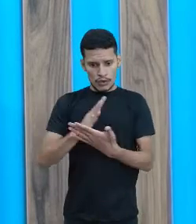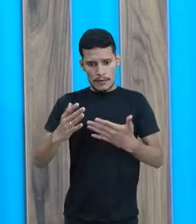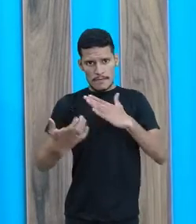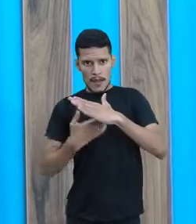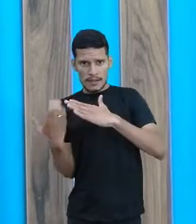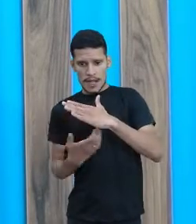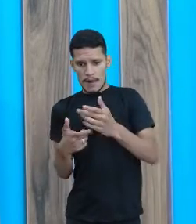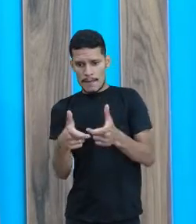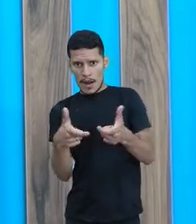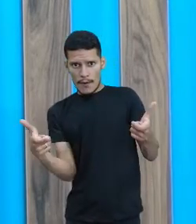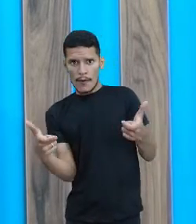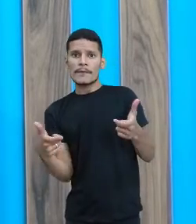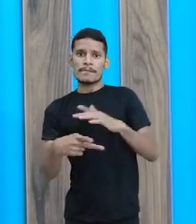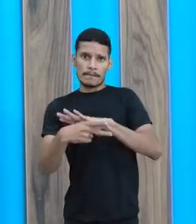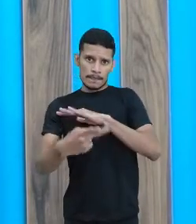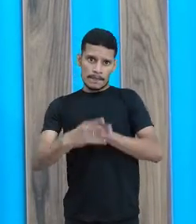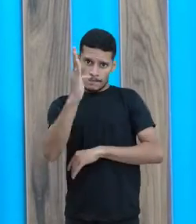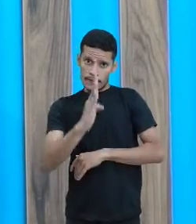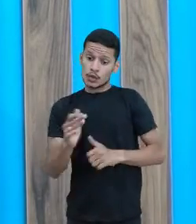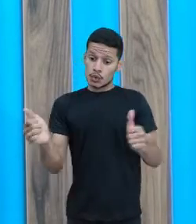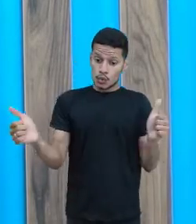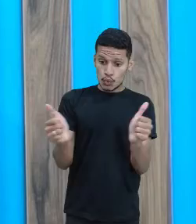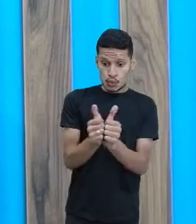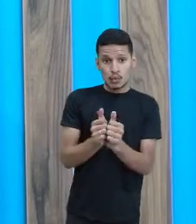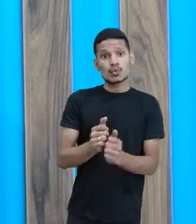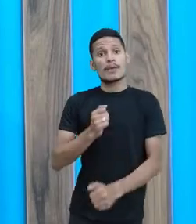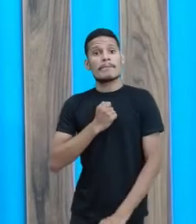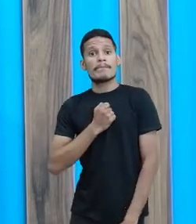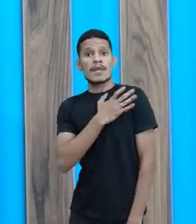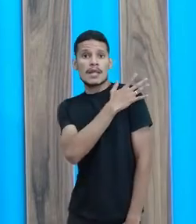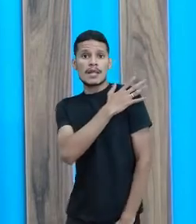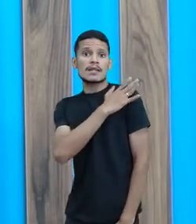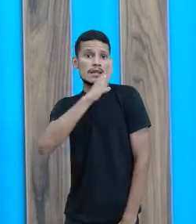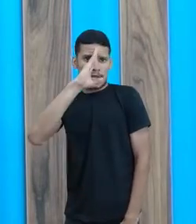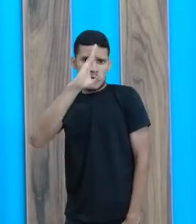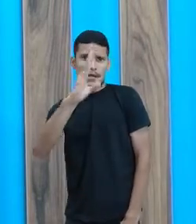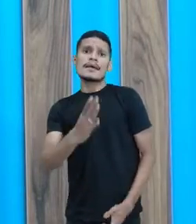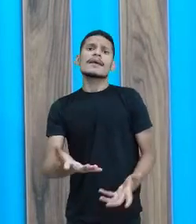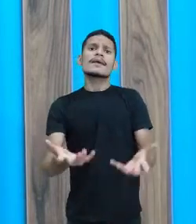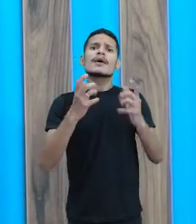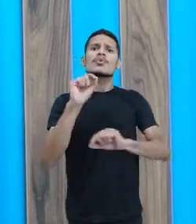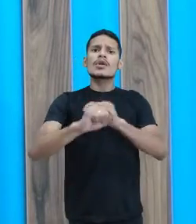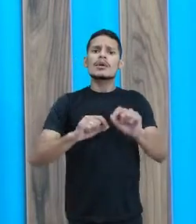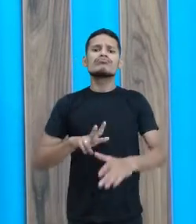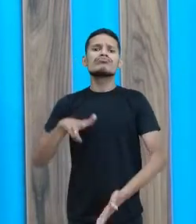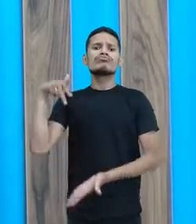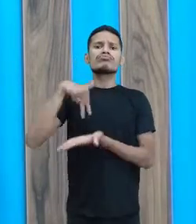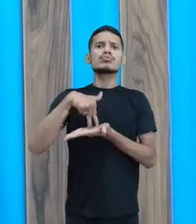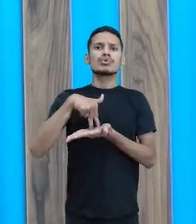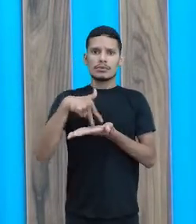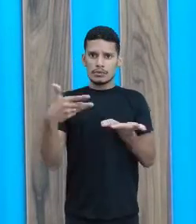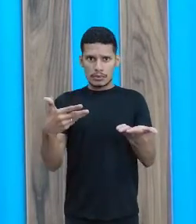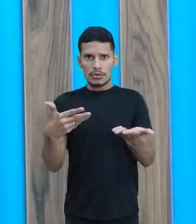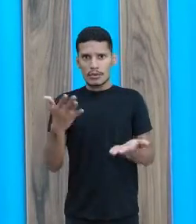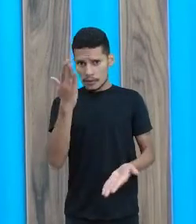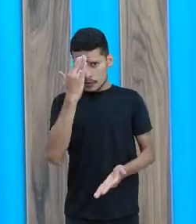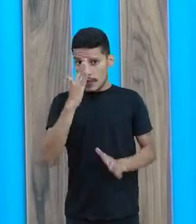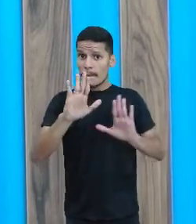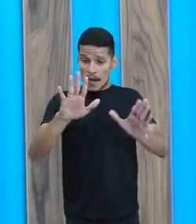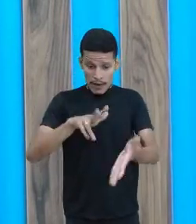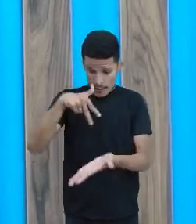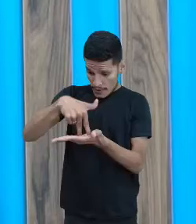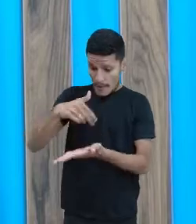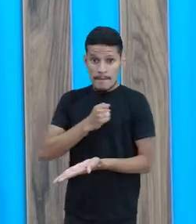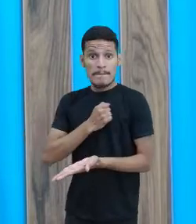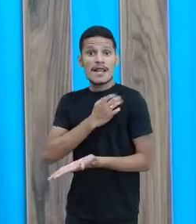Brasil, junto com os militares, resolveram mais uma vez dar um golpe, assumir o poder. A ideia era que os militares